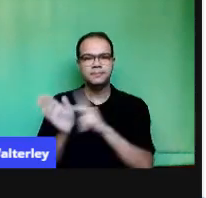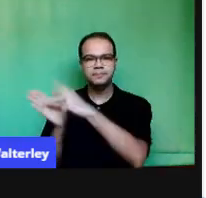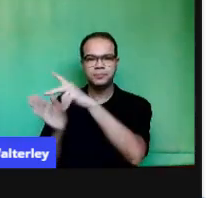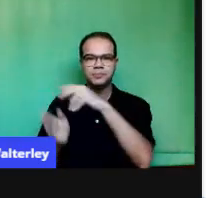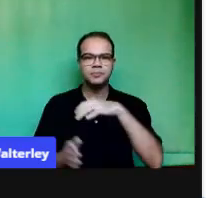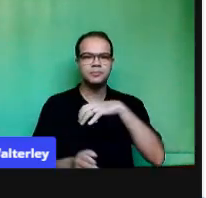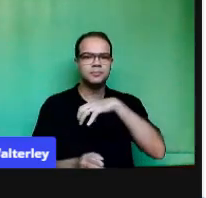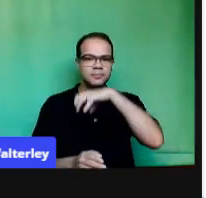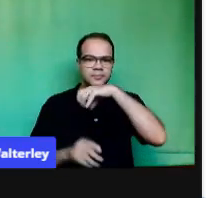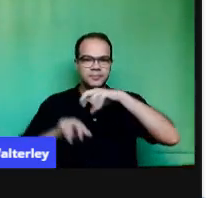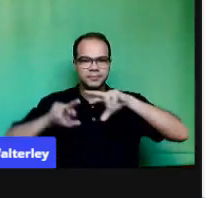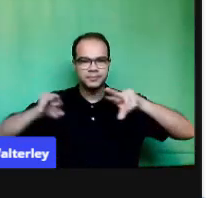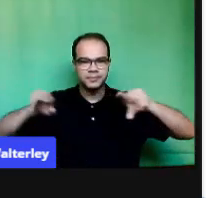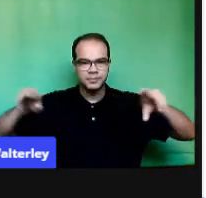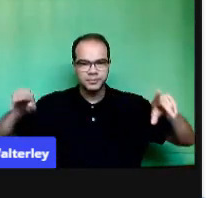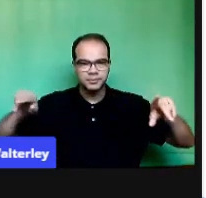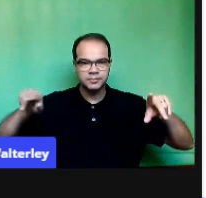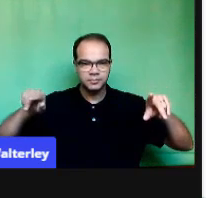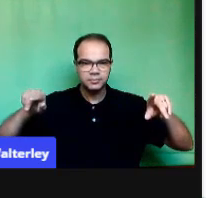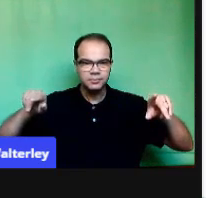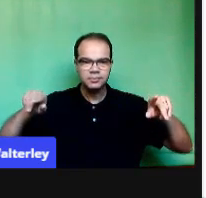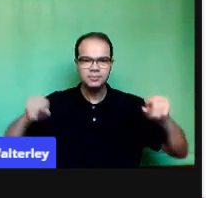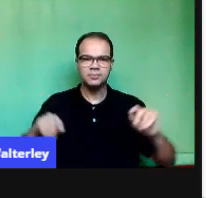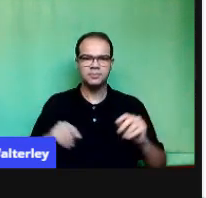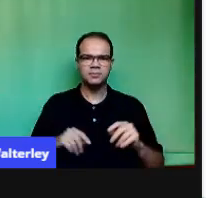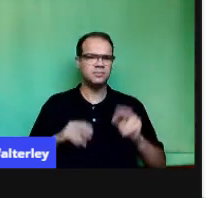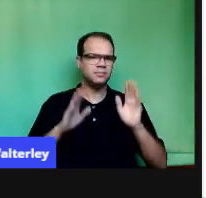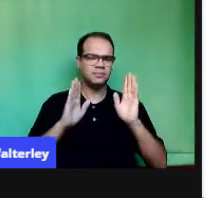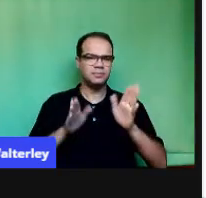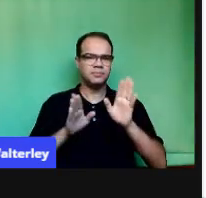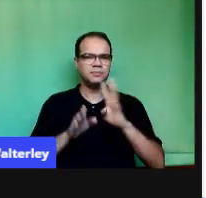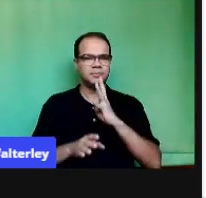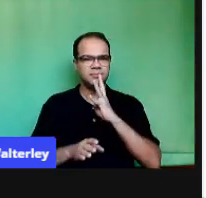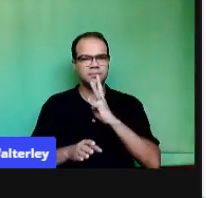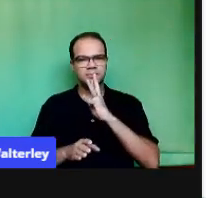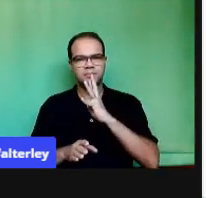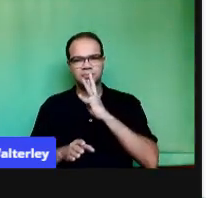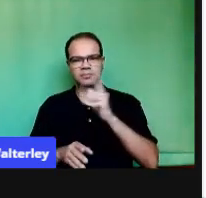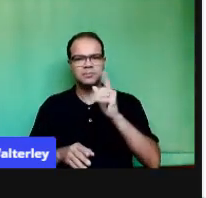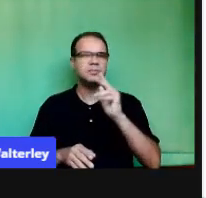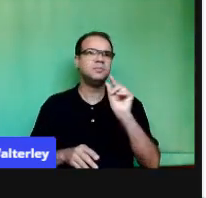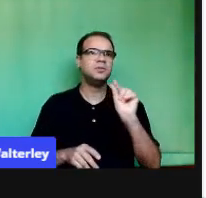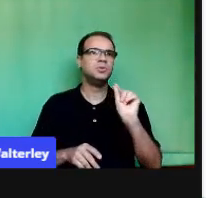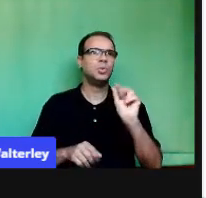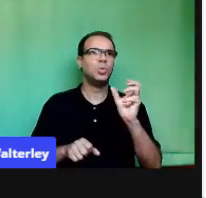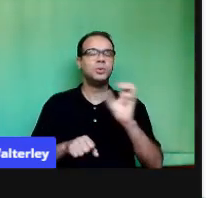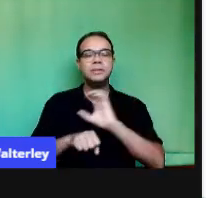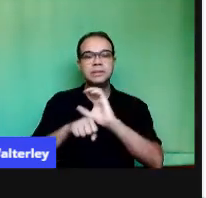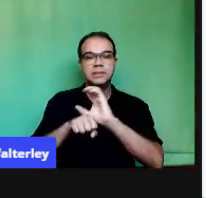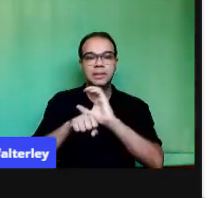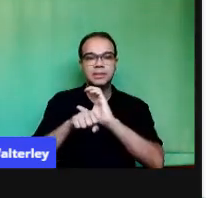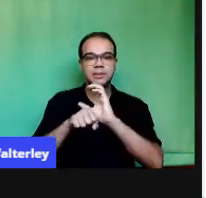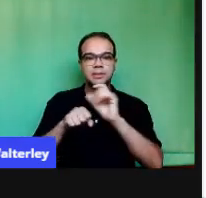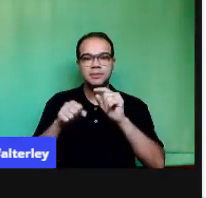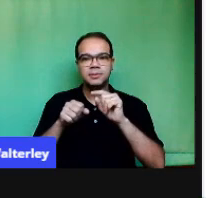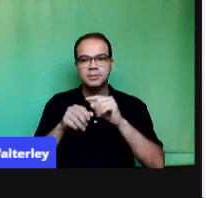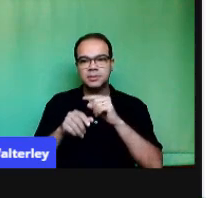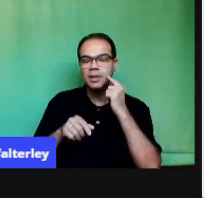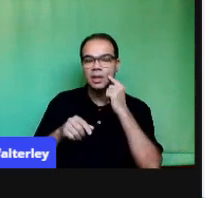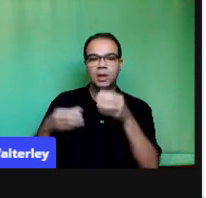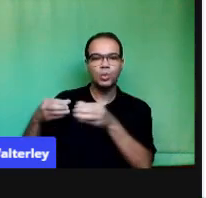nesses documentos ela é bastante clássica, bastante tradicional no que se refere ao ensino de ciências, uma abordagem sobre características, sobre